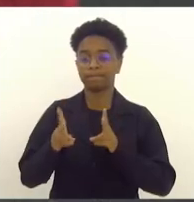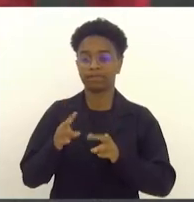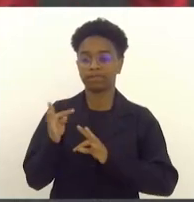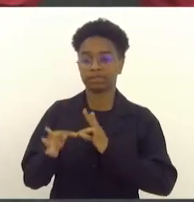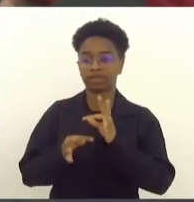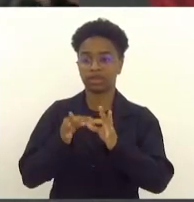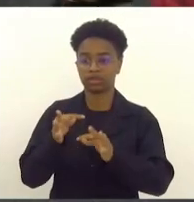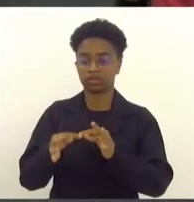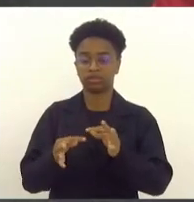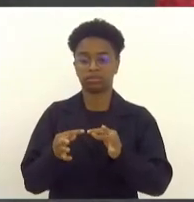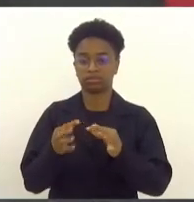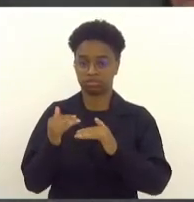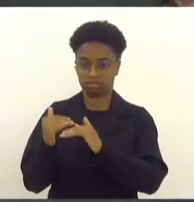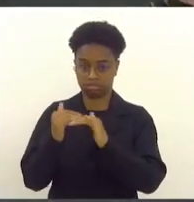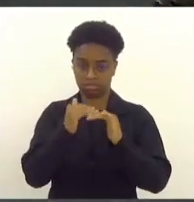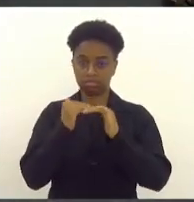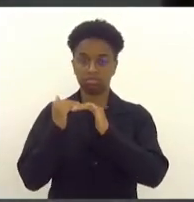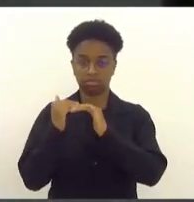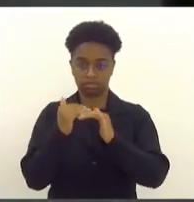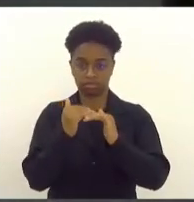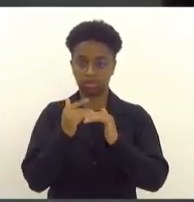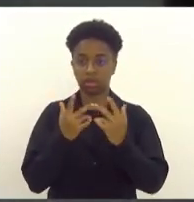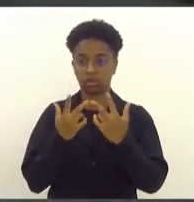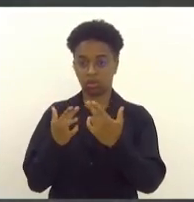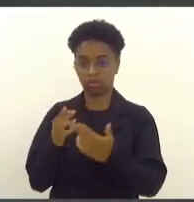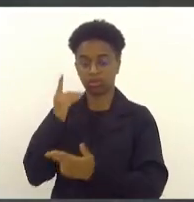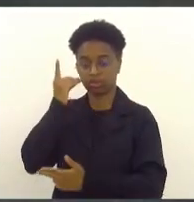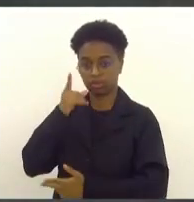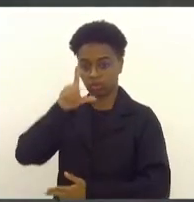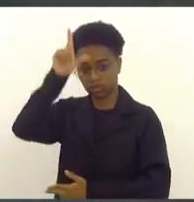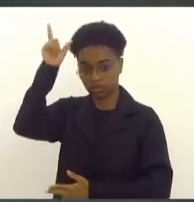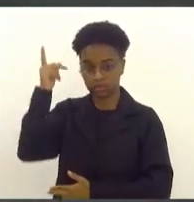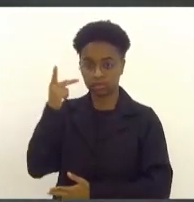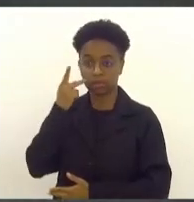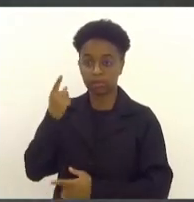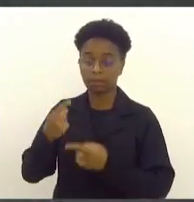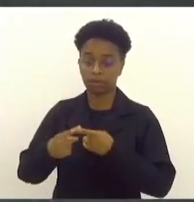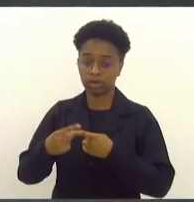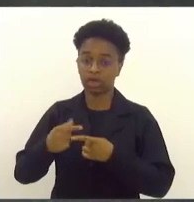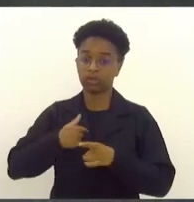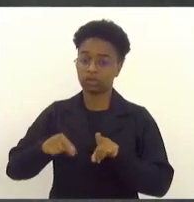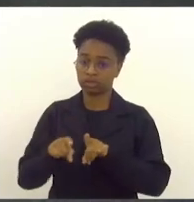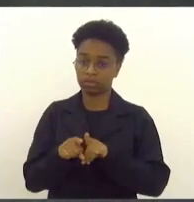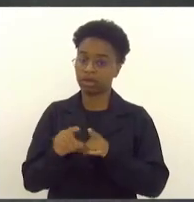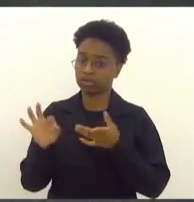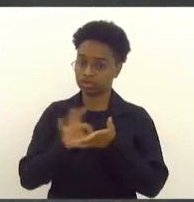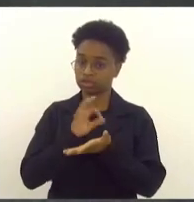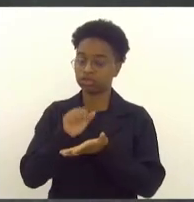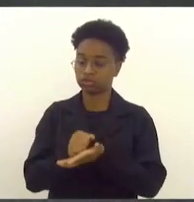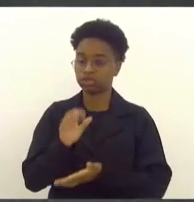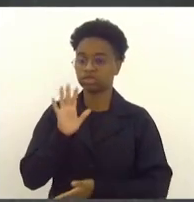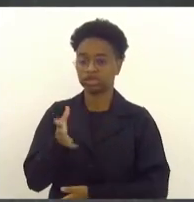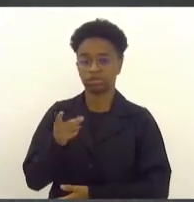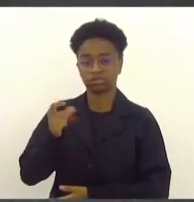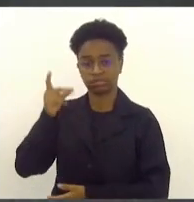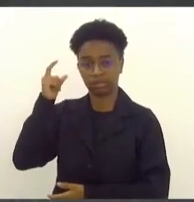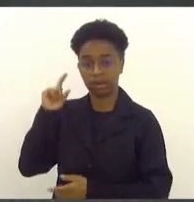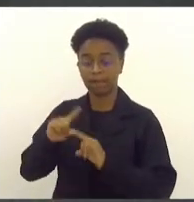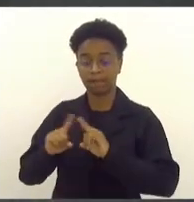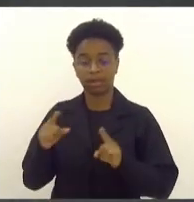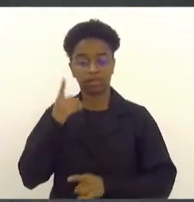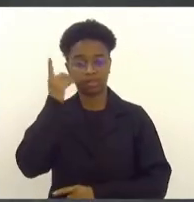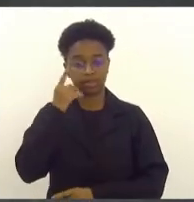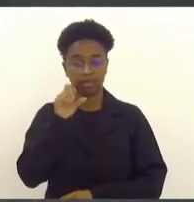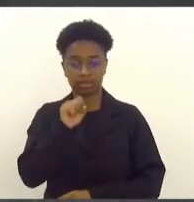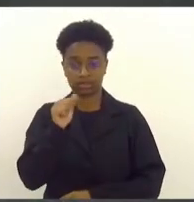e com anime portanto que foi dado ao Deputado Luiz Paulo porque eu também estava escrito há muito tempo enquanto o Deputado Samuel